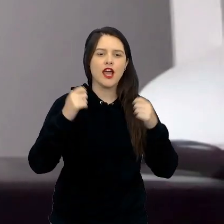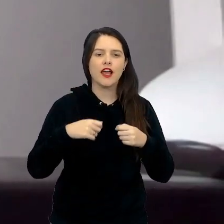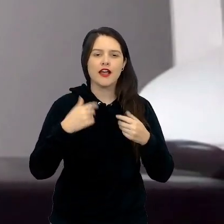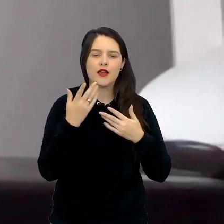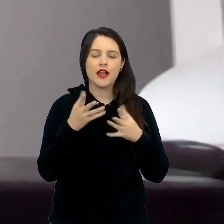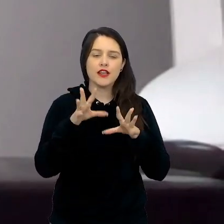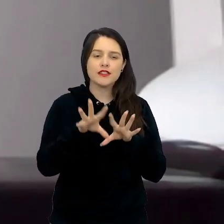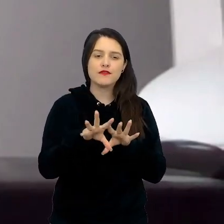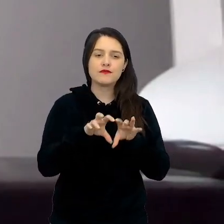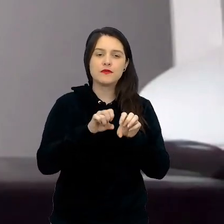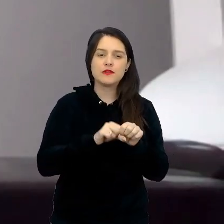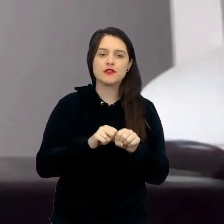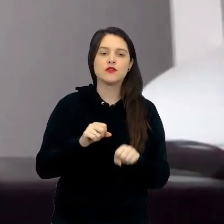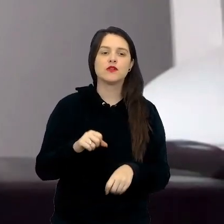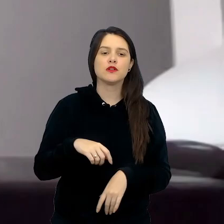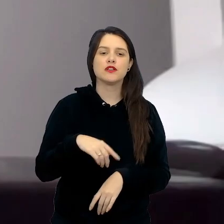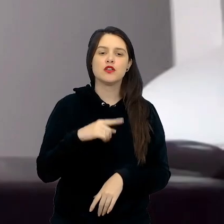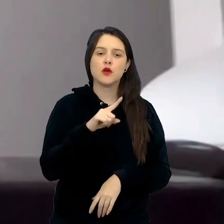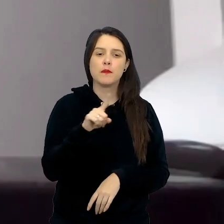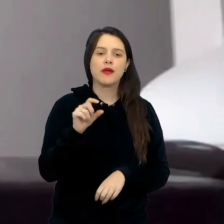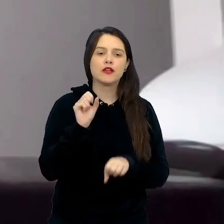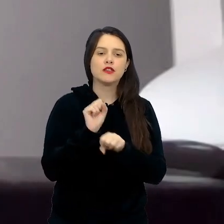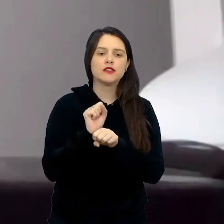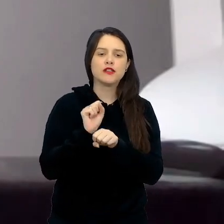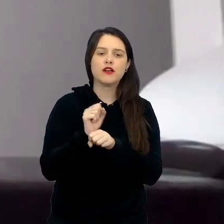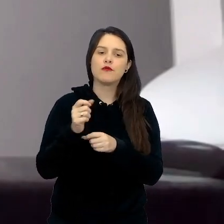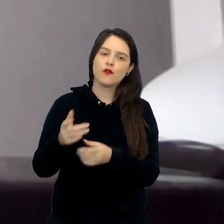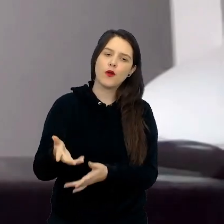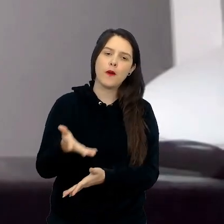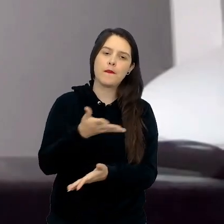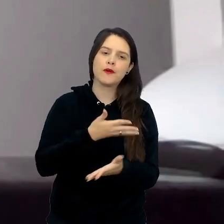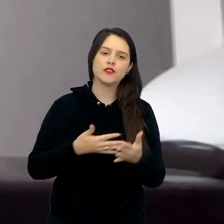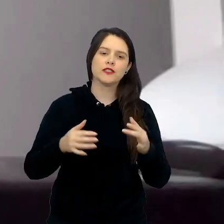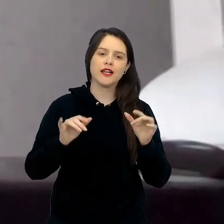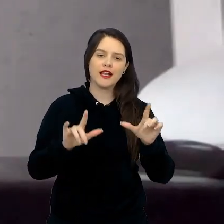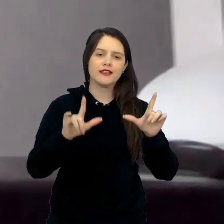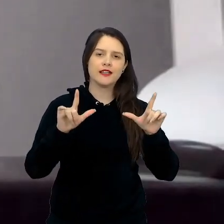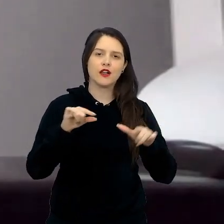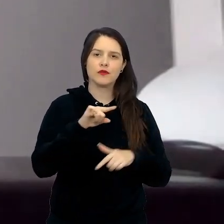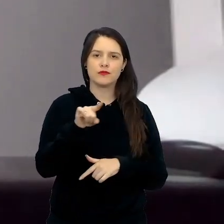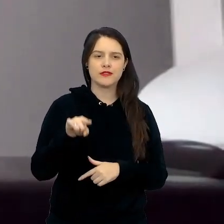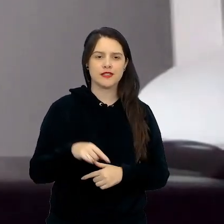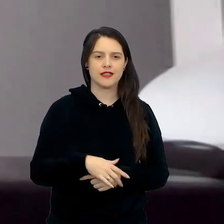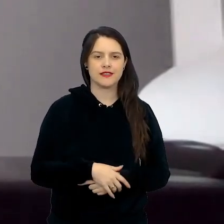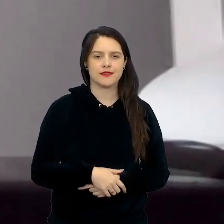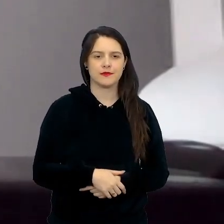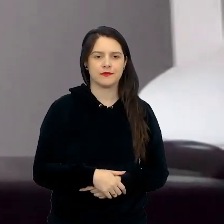nossa formação. Peço um instantinho para compartilhar a minha tela com vocês.